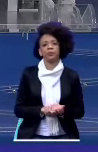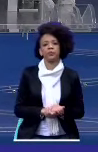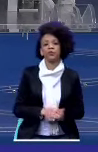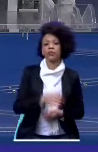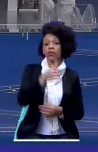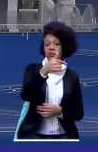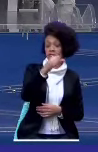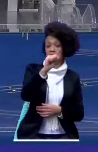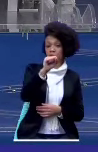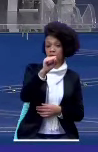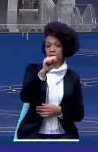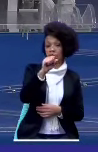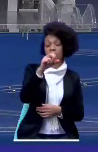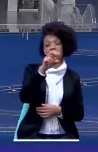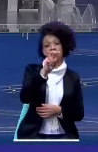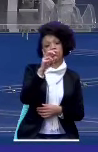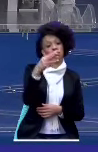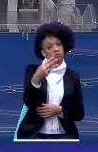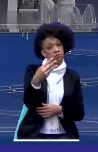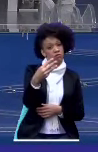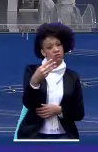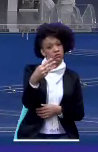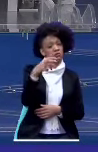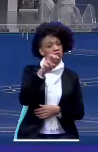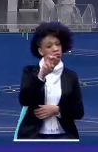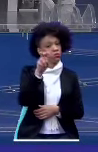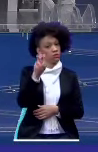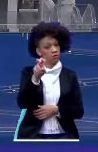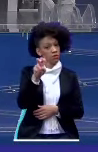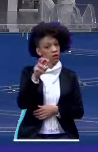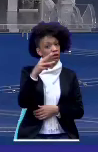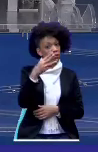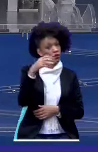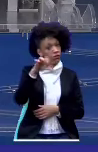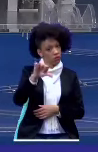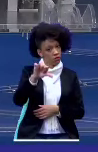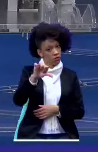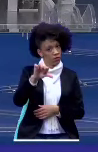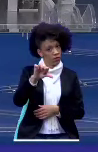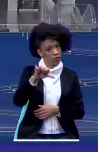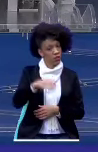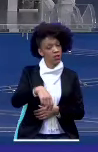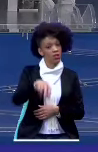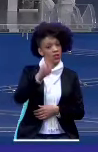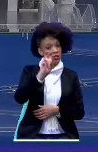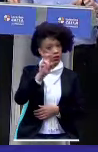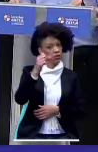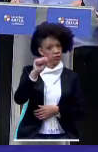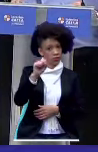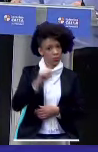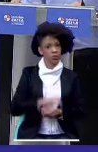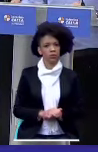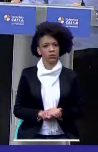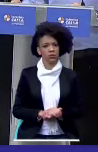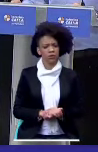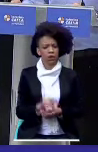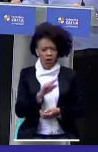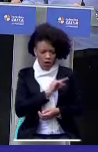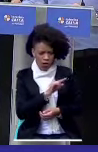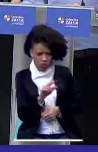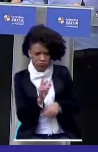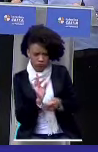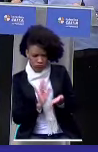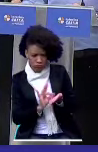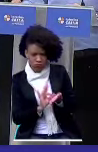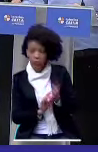comigo. 78, 53, 55, 39 e 58. Os auditores